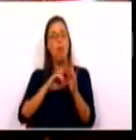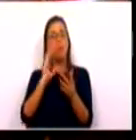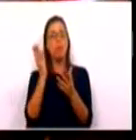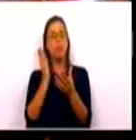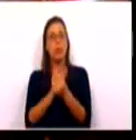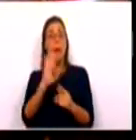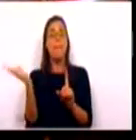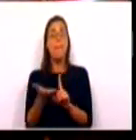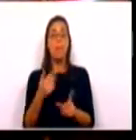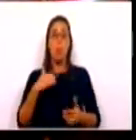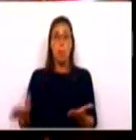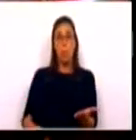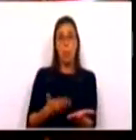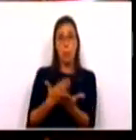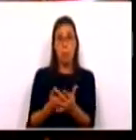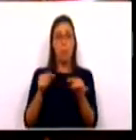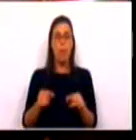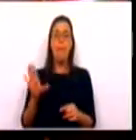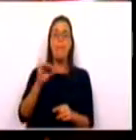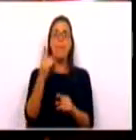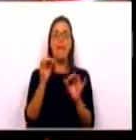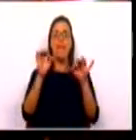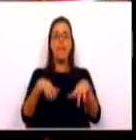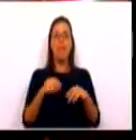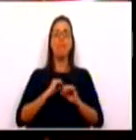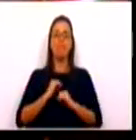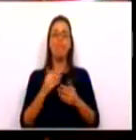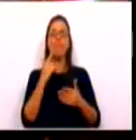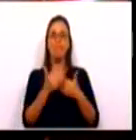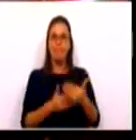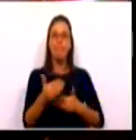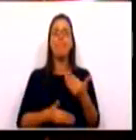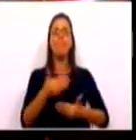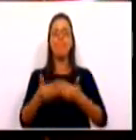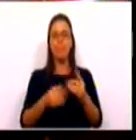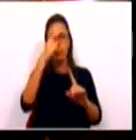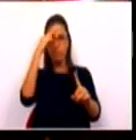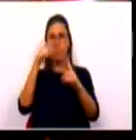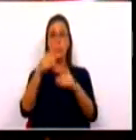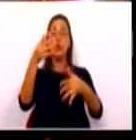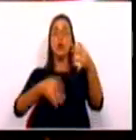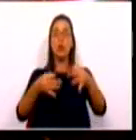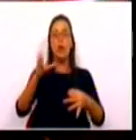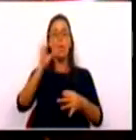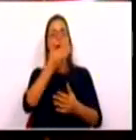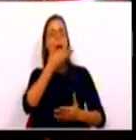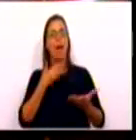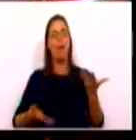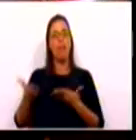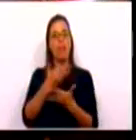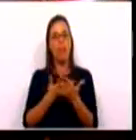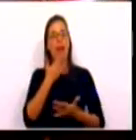Penal que hoje propomos encerram mais um passo nesta nossa caminhada rumo a uma justiça mais ágil,